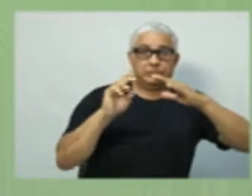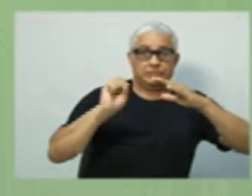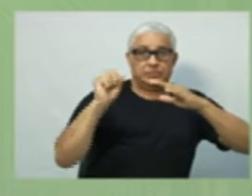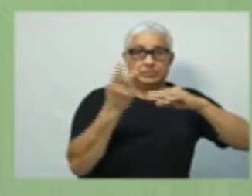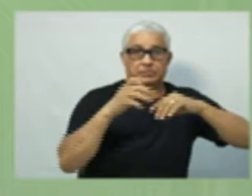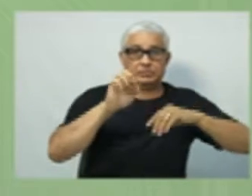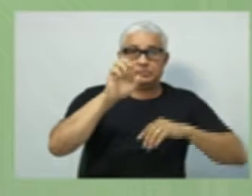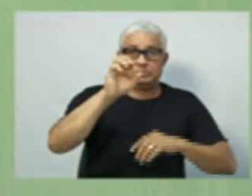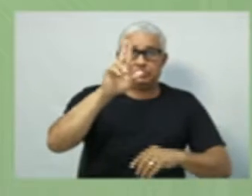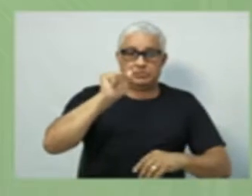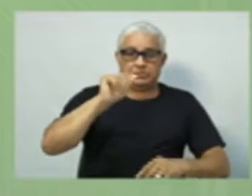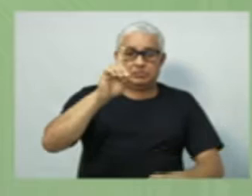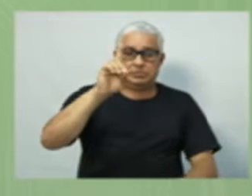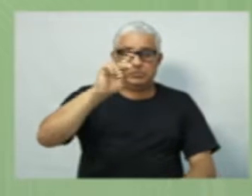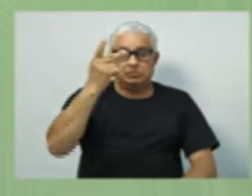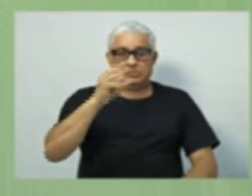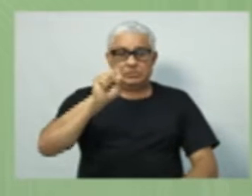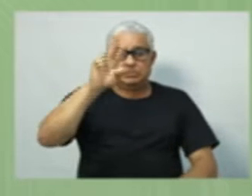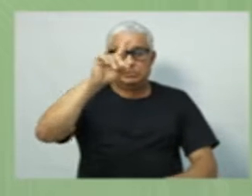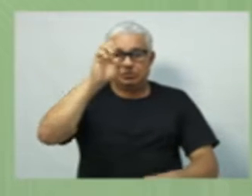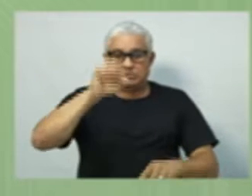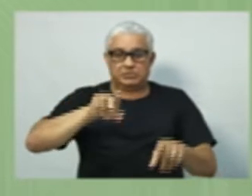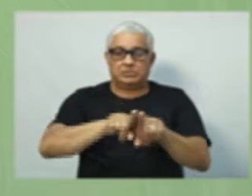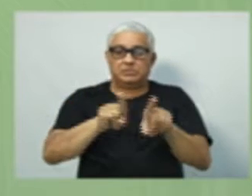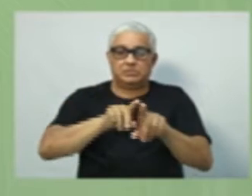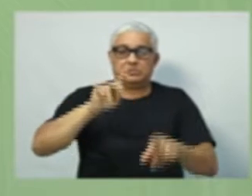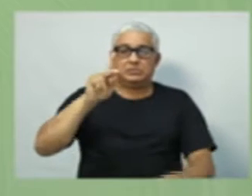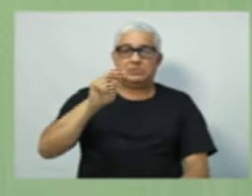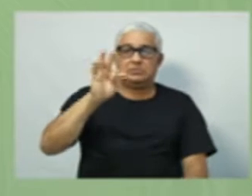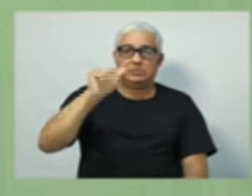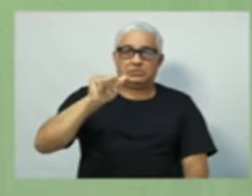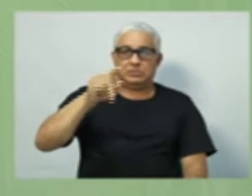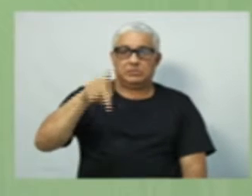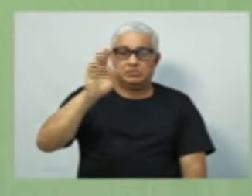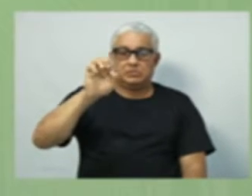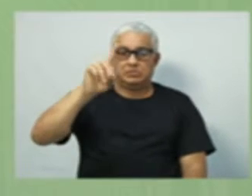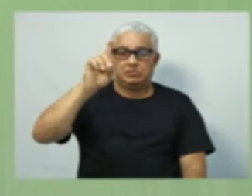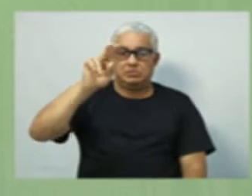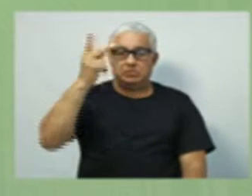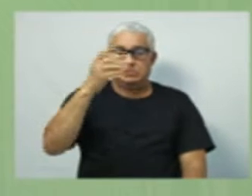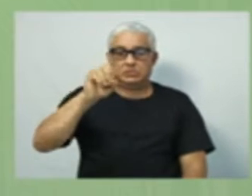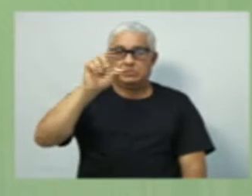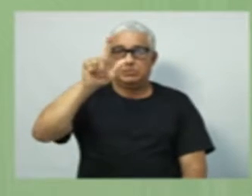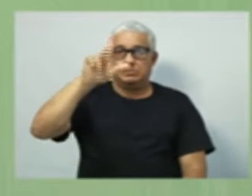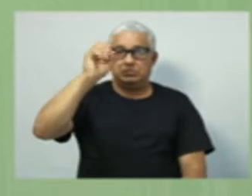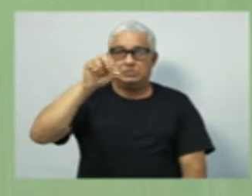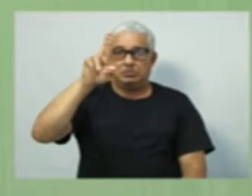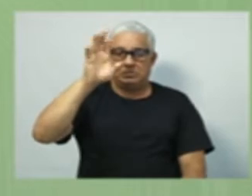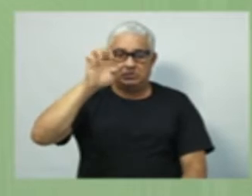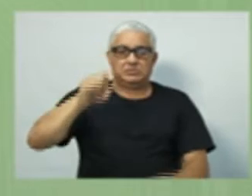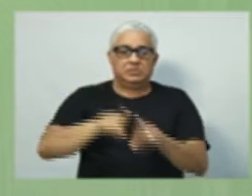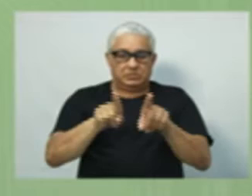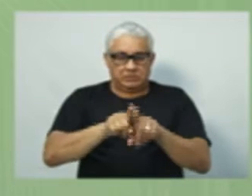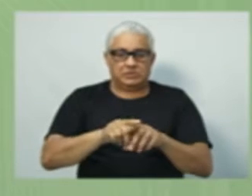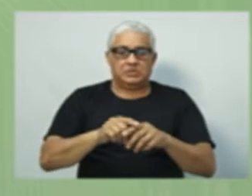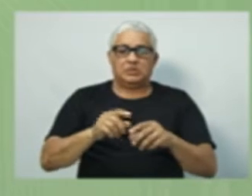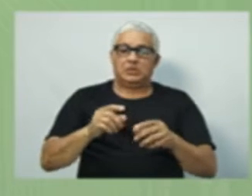steak holders acionistas credores clientes funcionários e público em geral